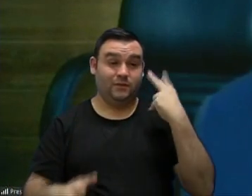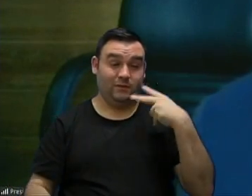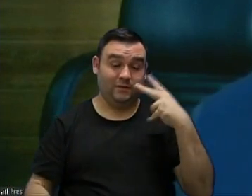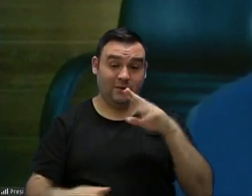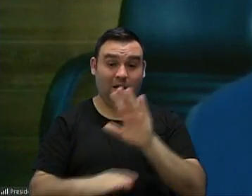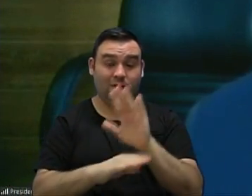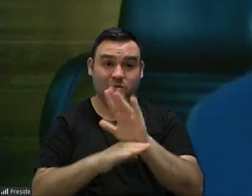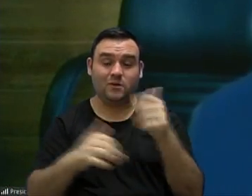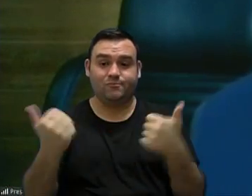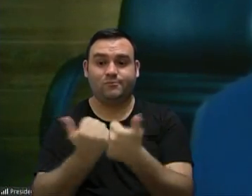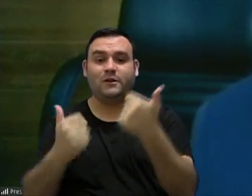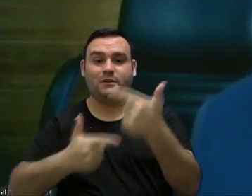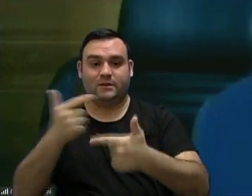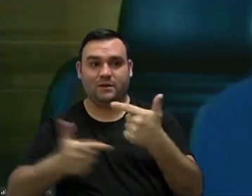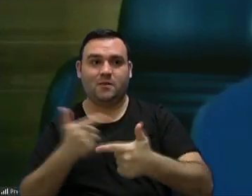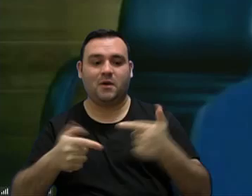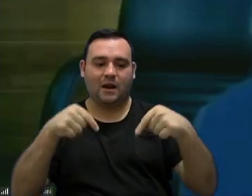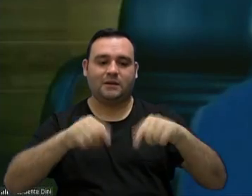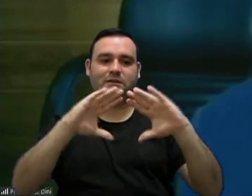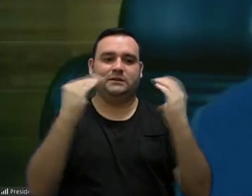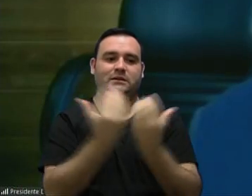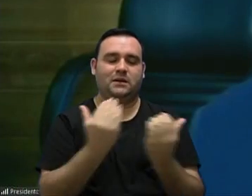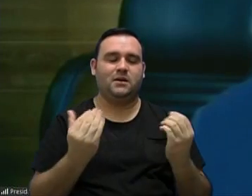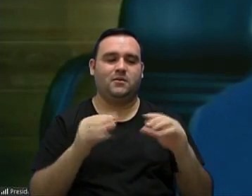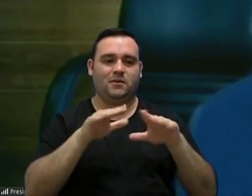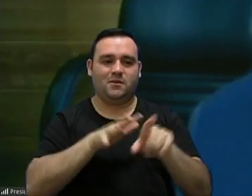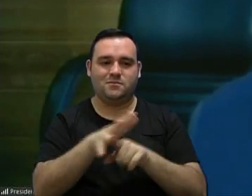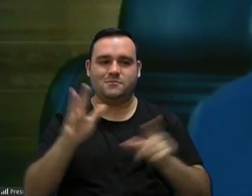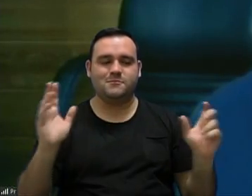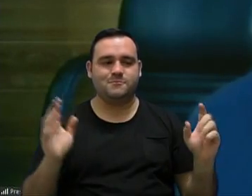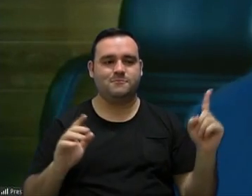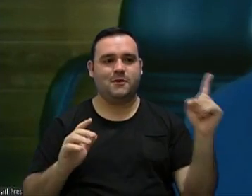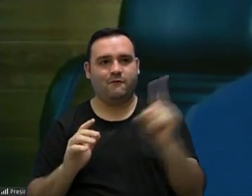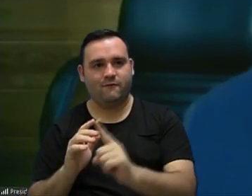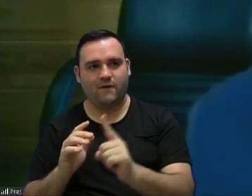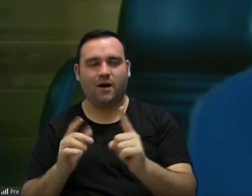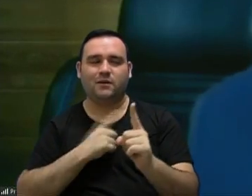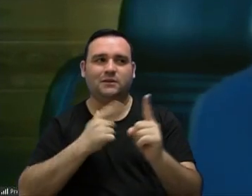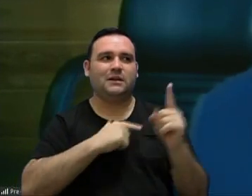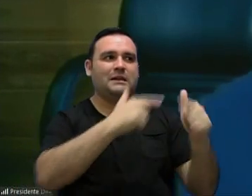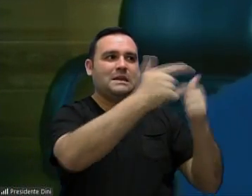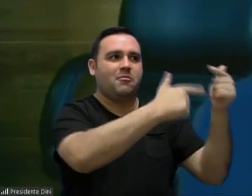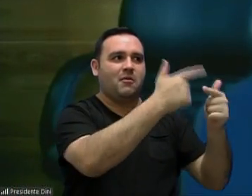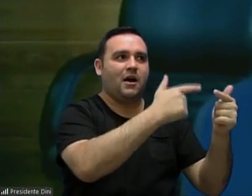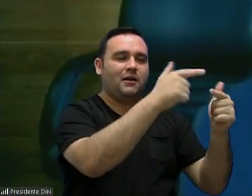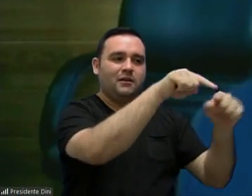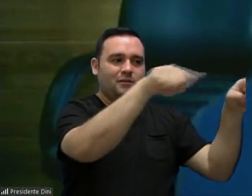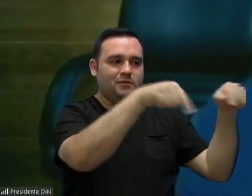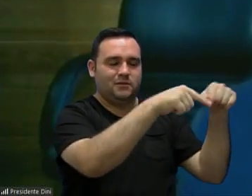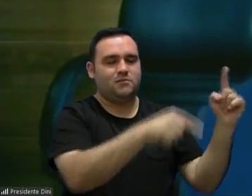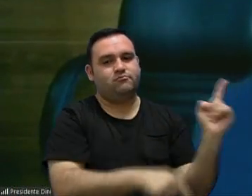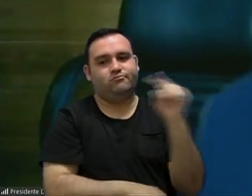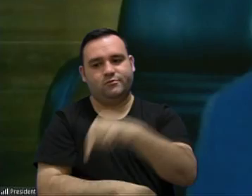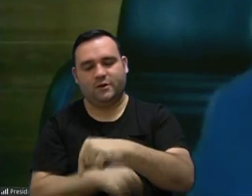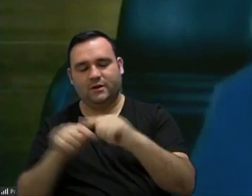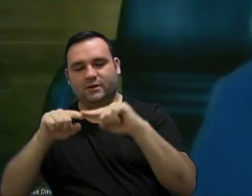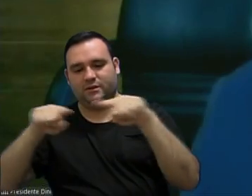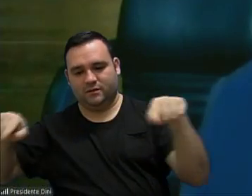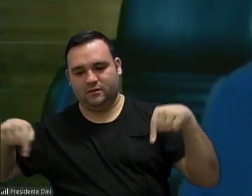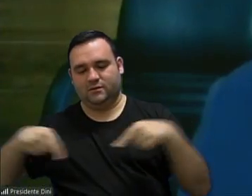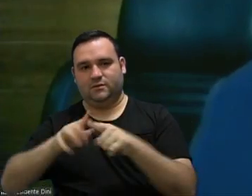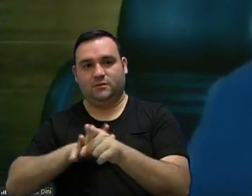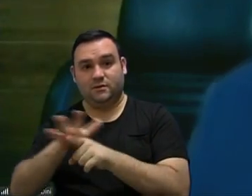esses assessores que entram aqui no plenário, vereador. Então, com toda a cautela, eu sei que a relevância do assunto,